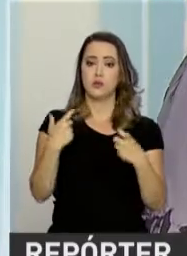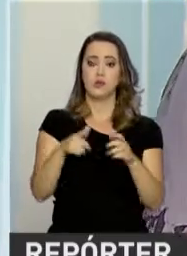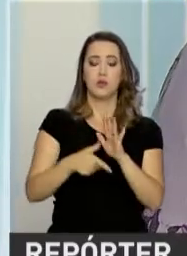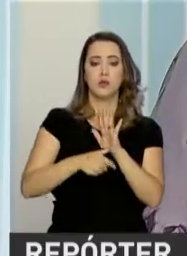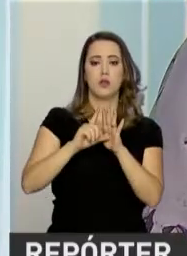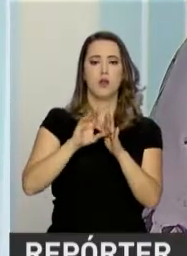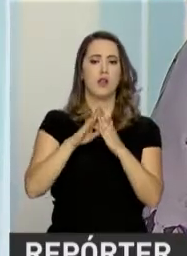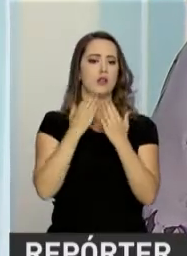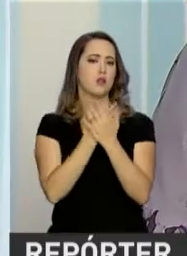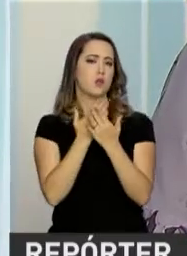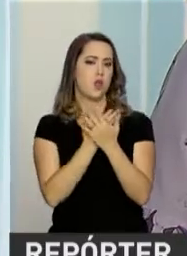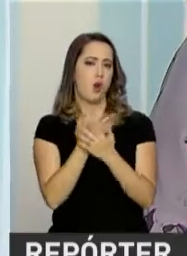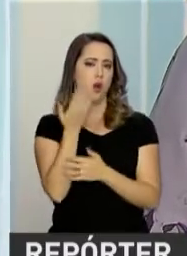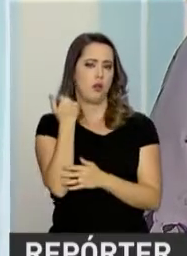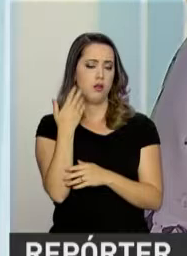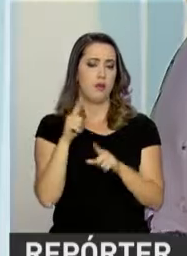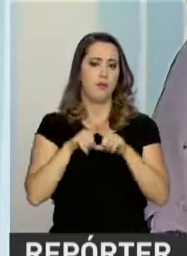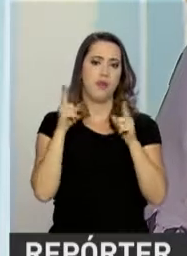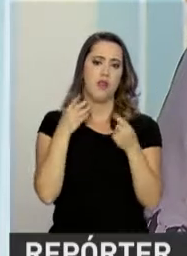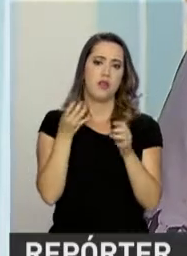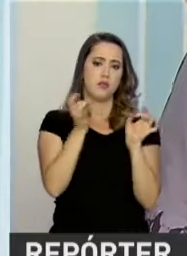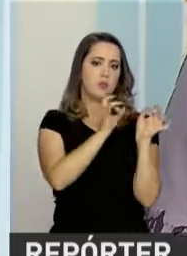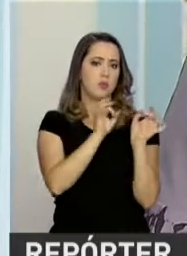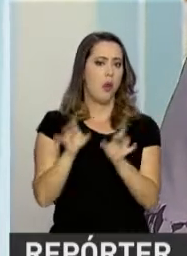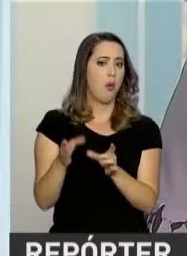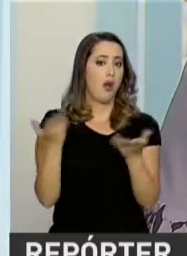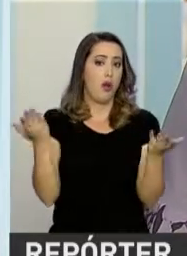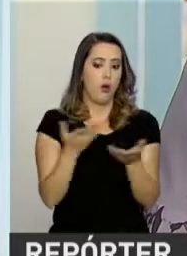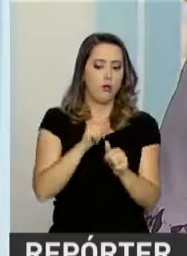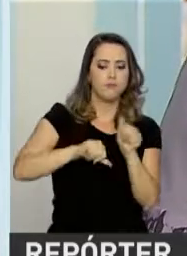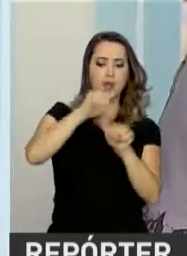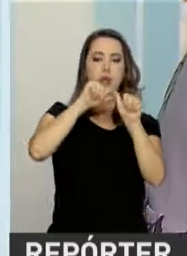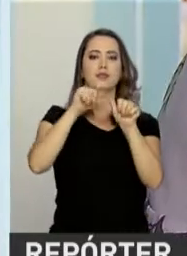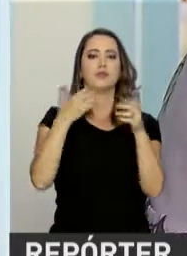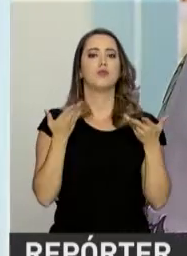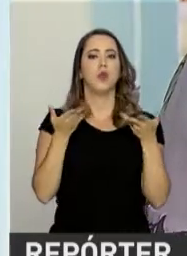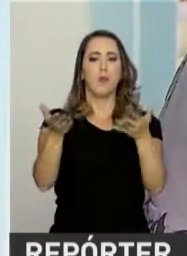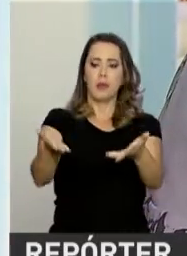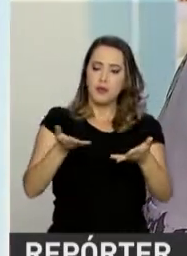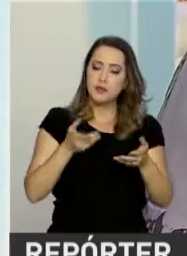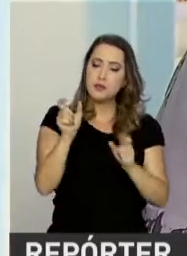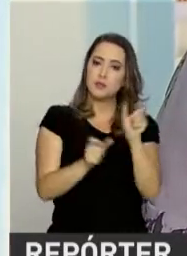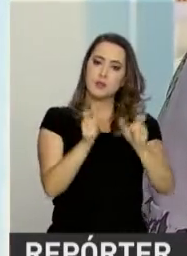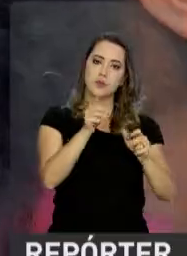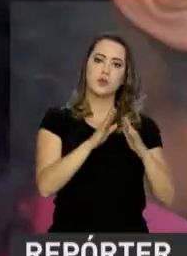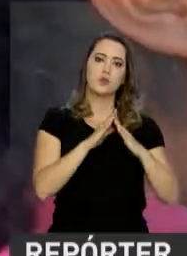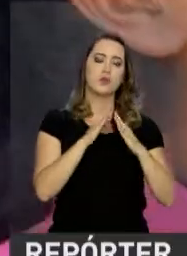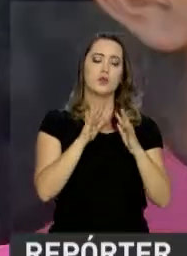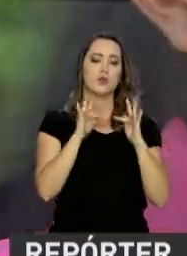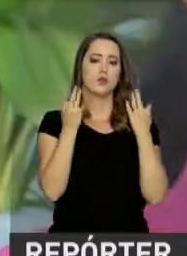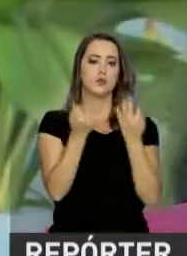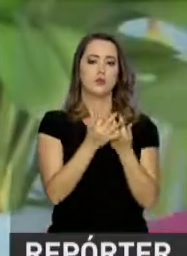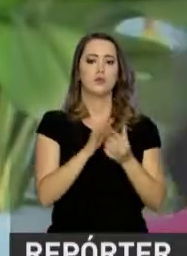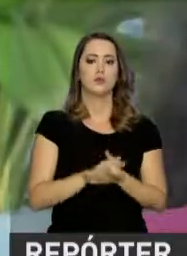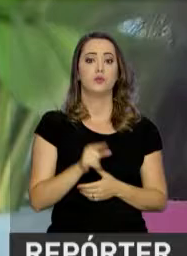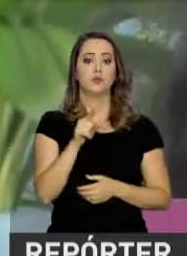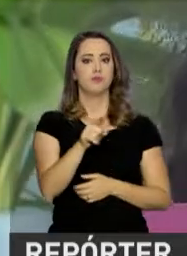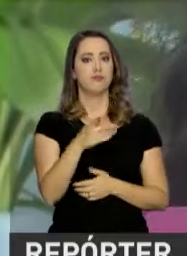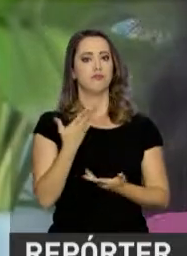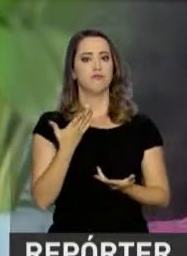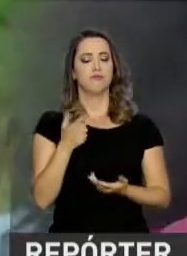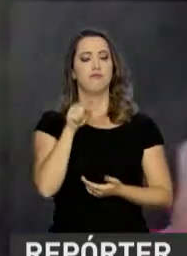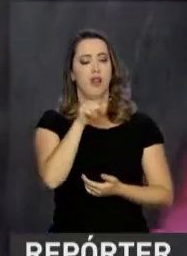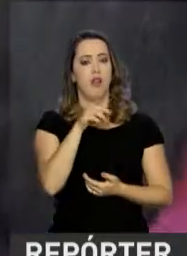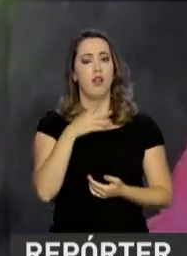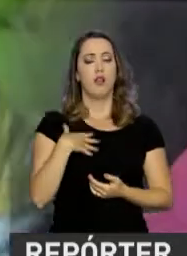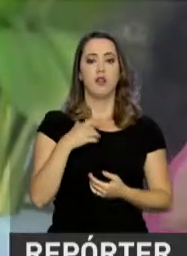sido uma escola para crianças, mas estava abandonado, foi reformado para receber as famílias. E é esse acolhimento em Manaus que